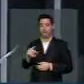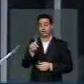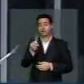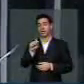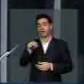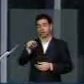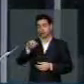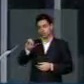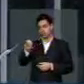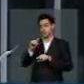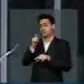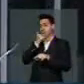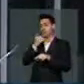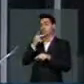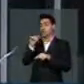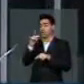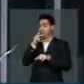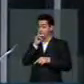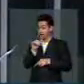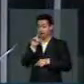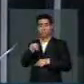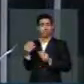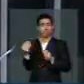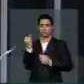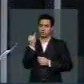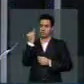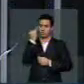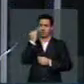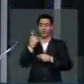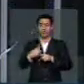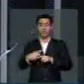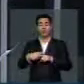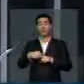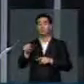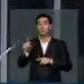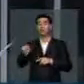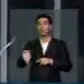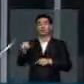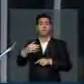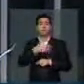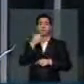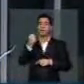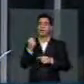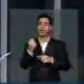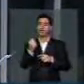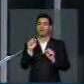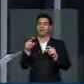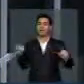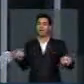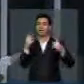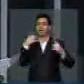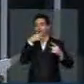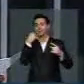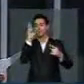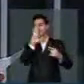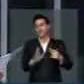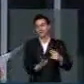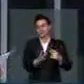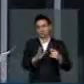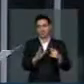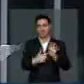pai ele é importante porque foi quem melhor cantou o Brasil e os